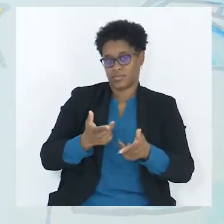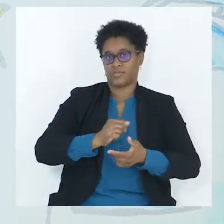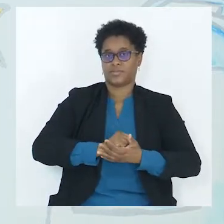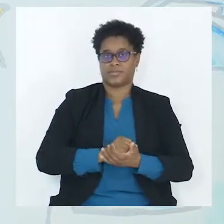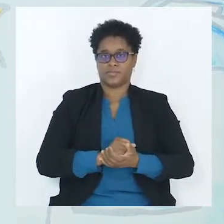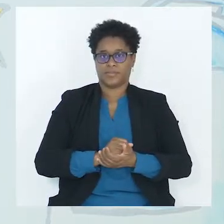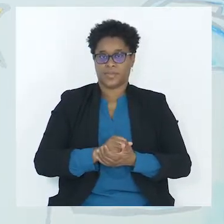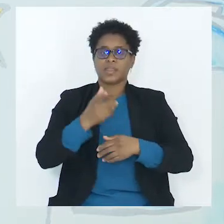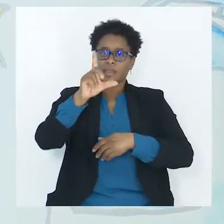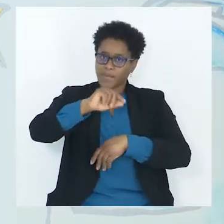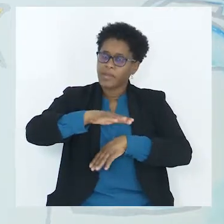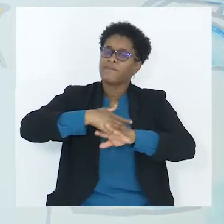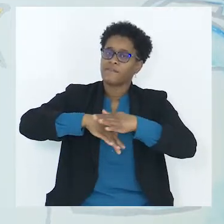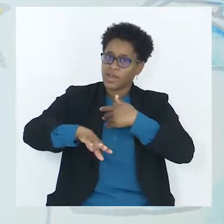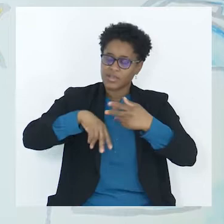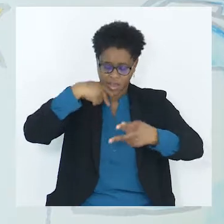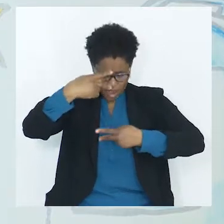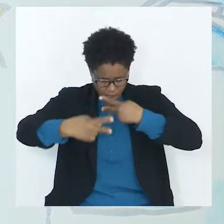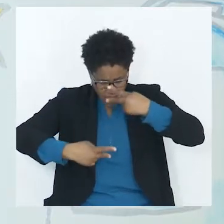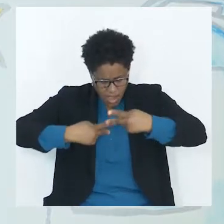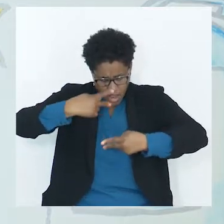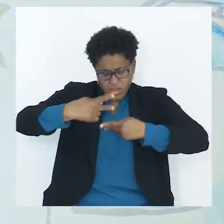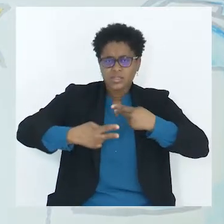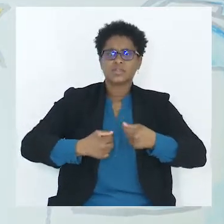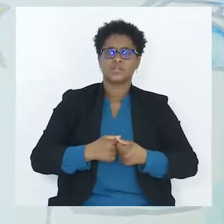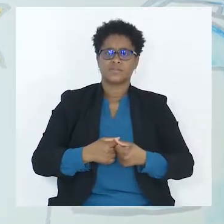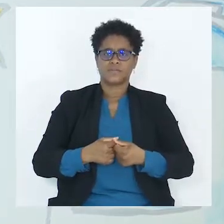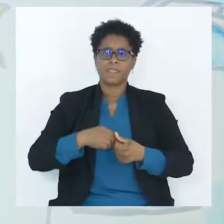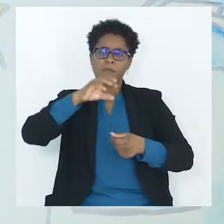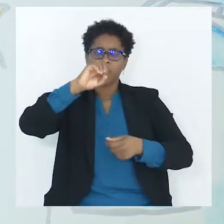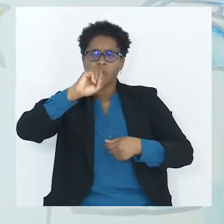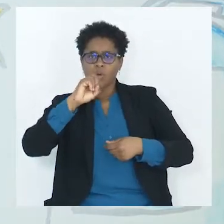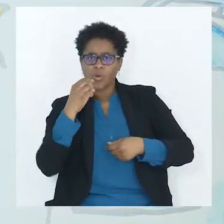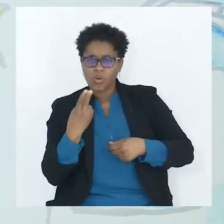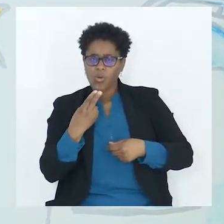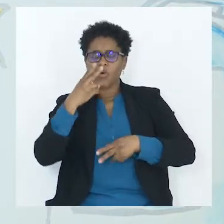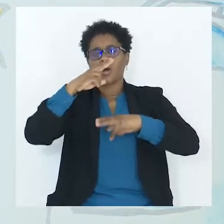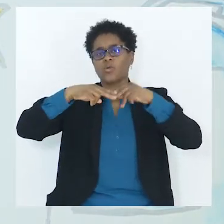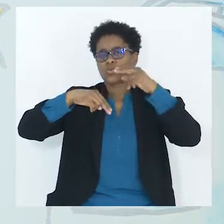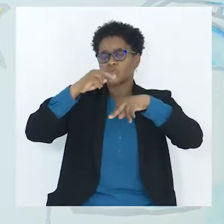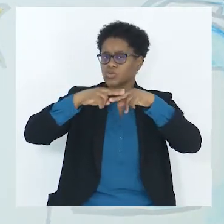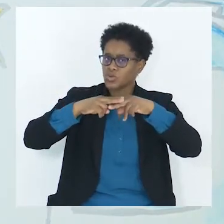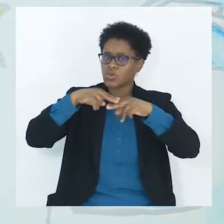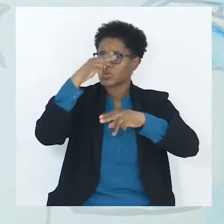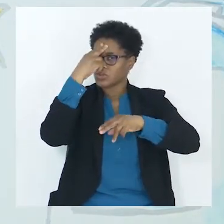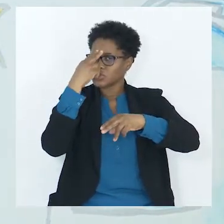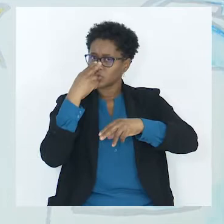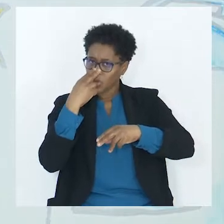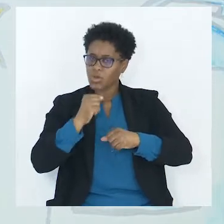caso, e faz a análise ou a